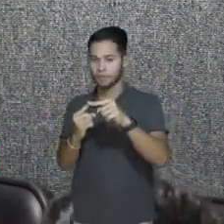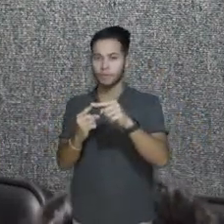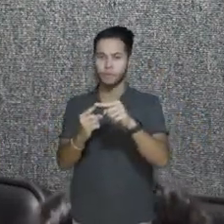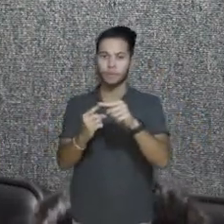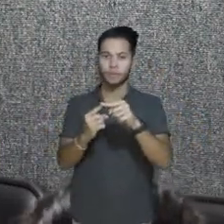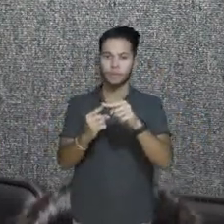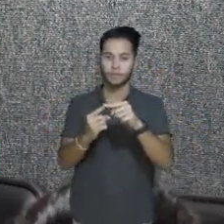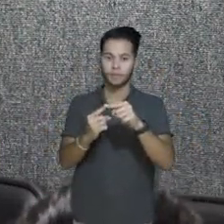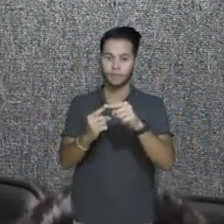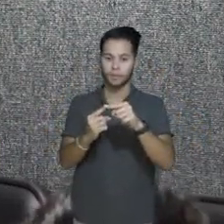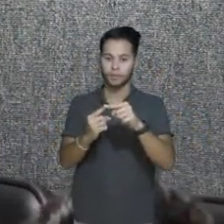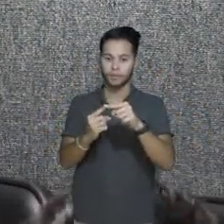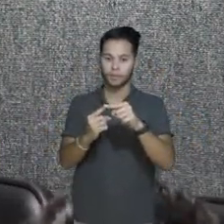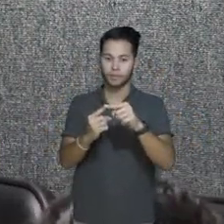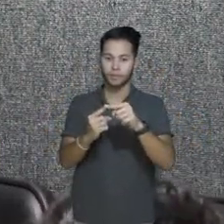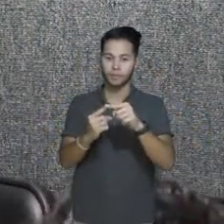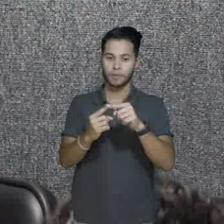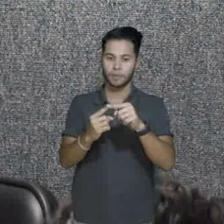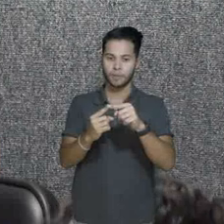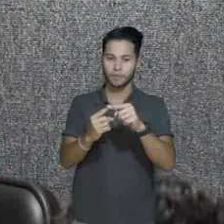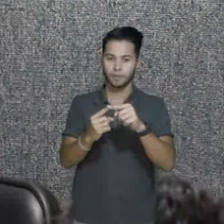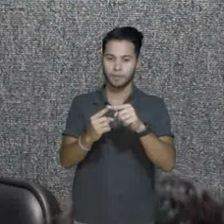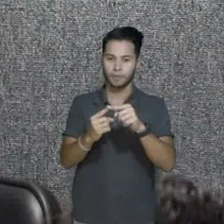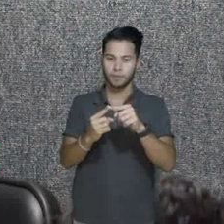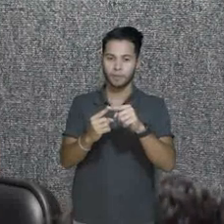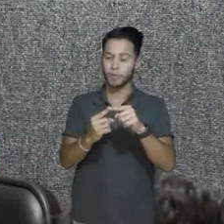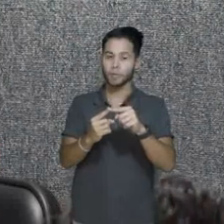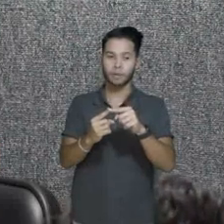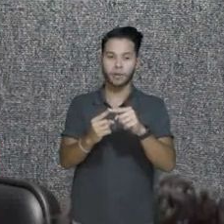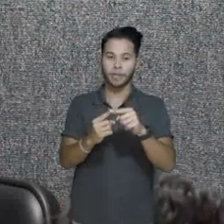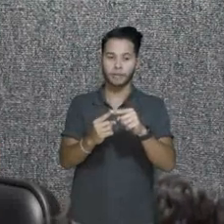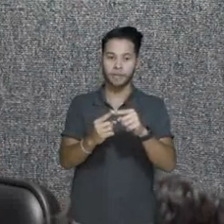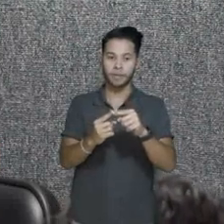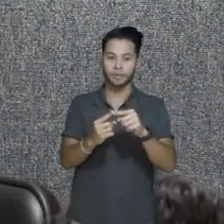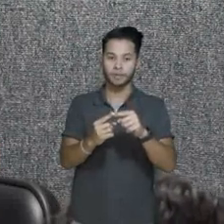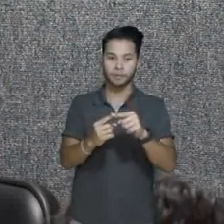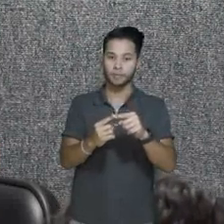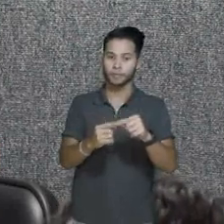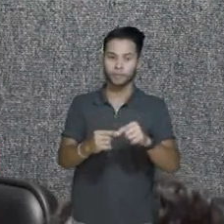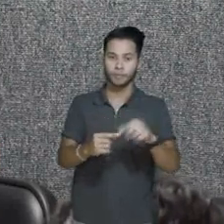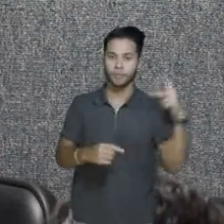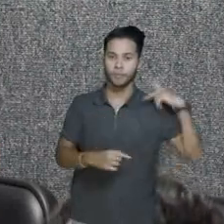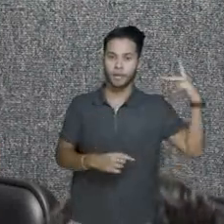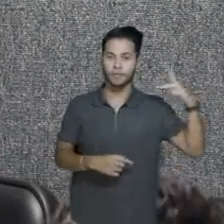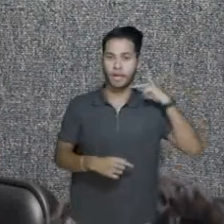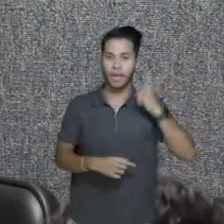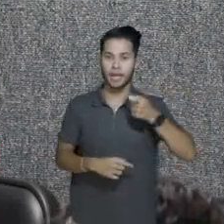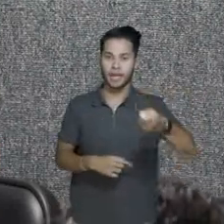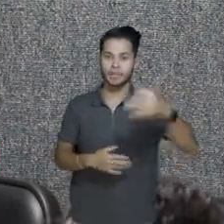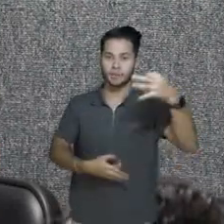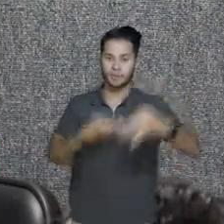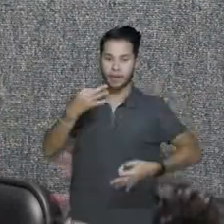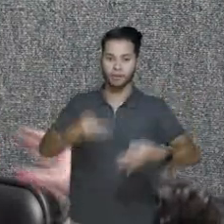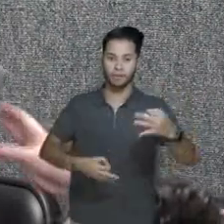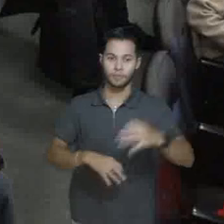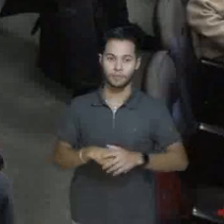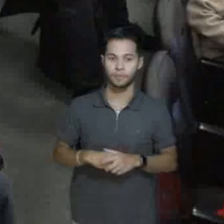Dino né sobre as emendas né aquela retenção isso é importante para onde vai o dinheiro